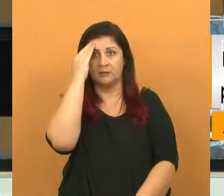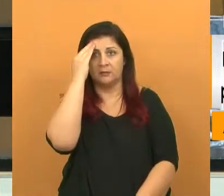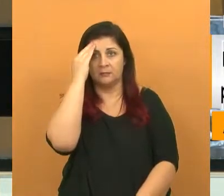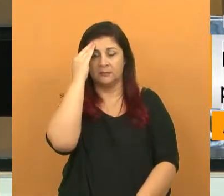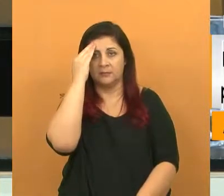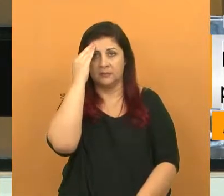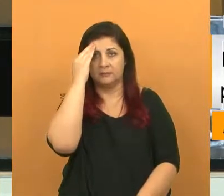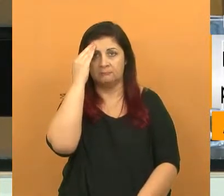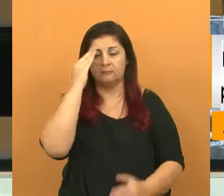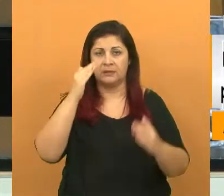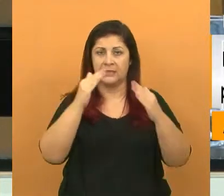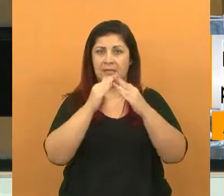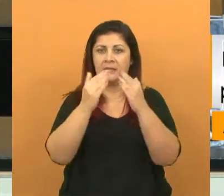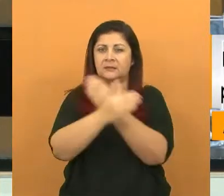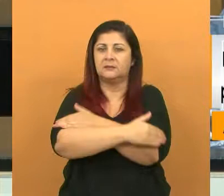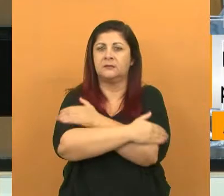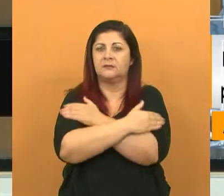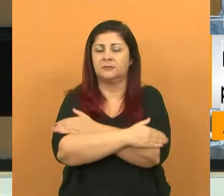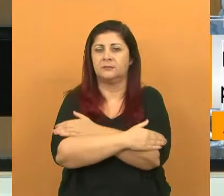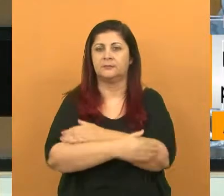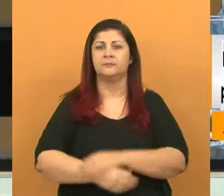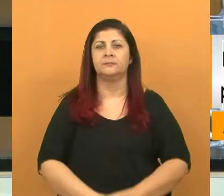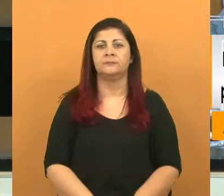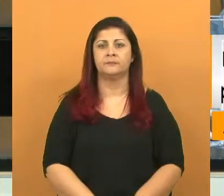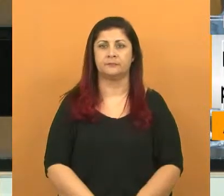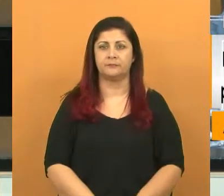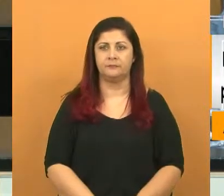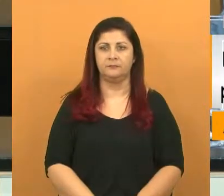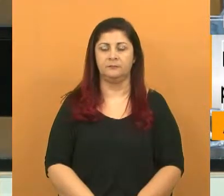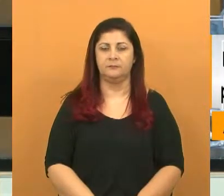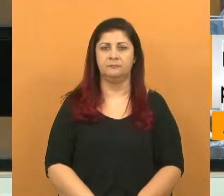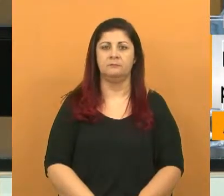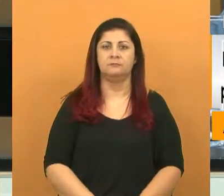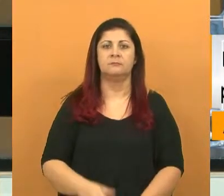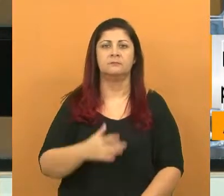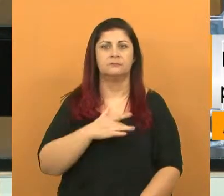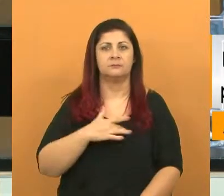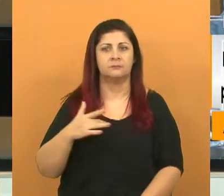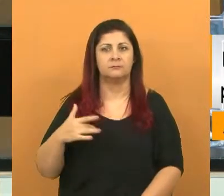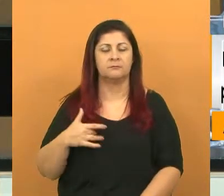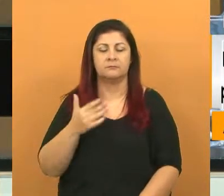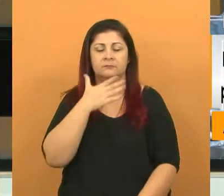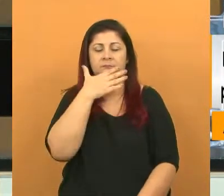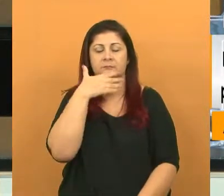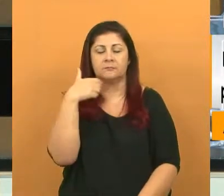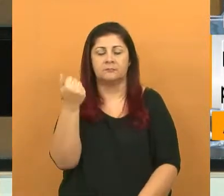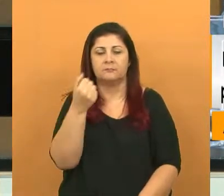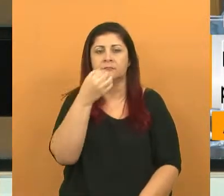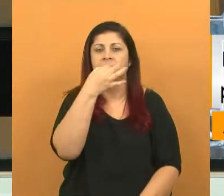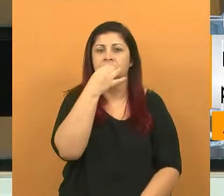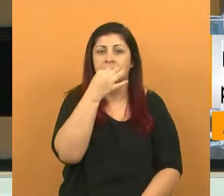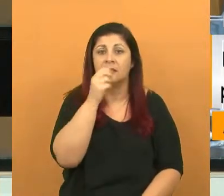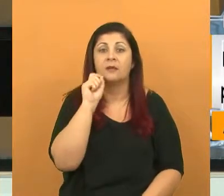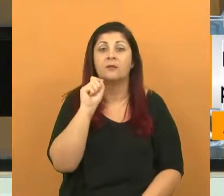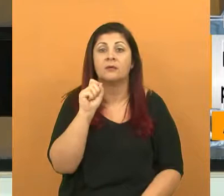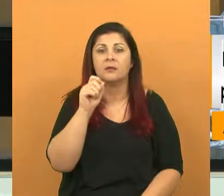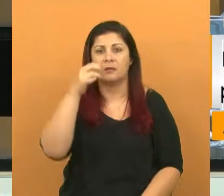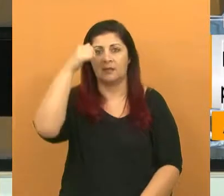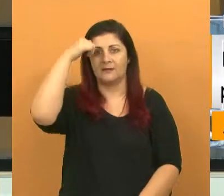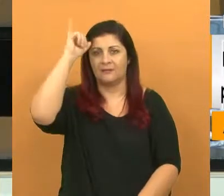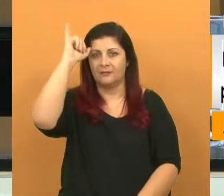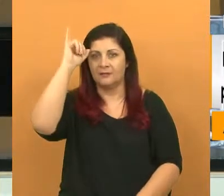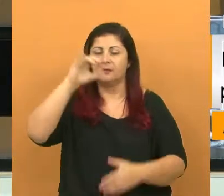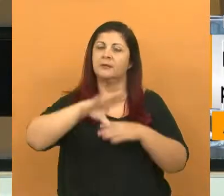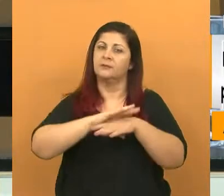Casa do Abraço. E na saúde, sem dúvida nenhuma, o melhor remédio é a prevenção. Então,